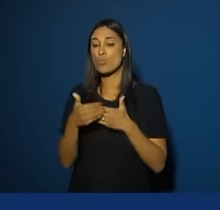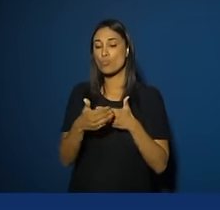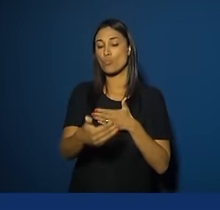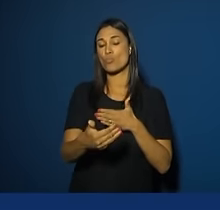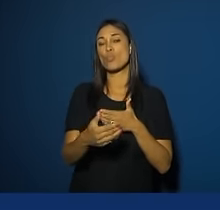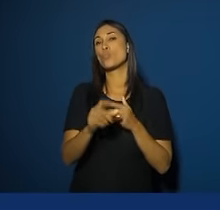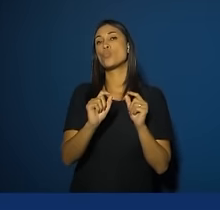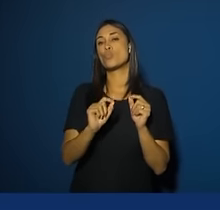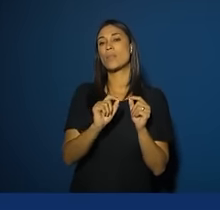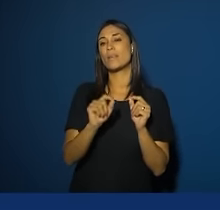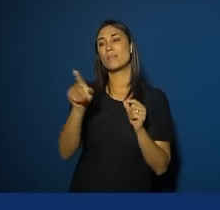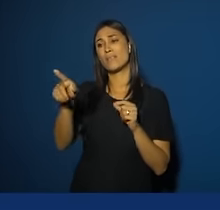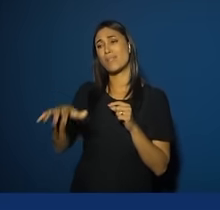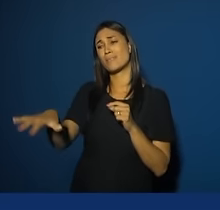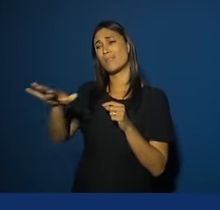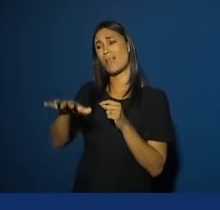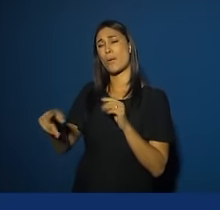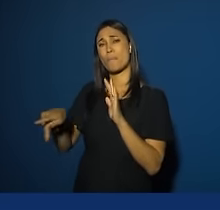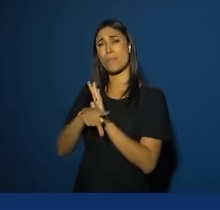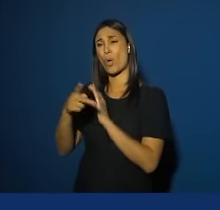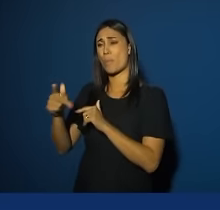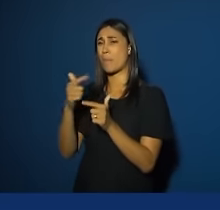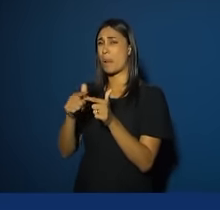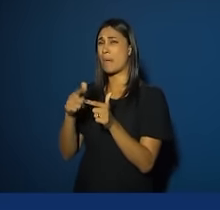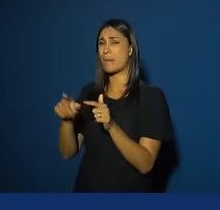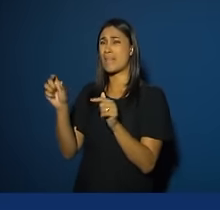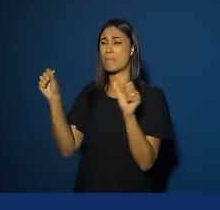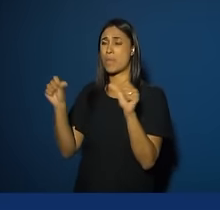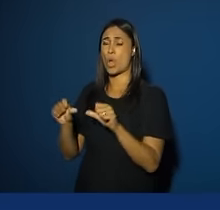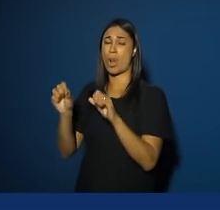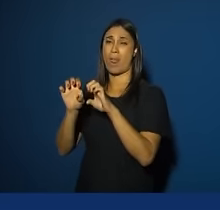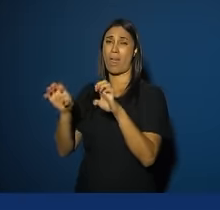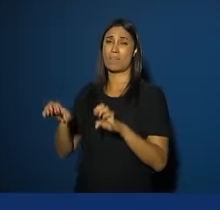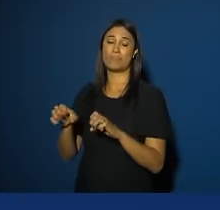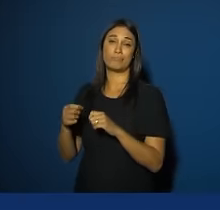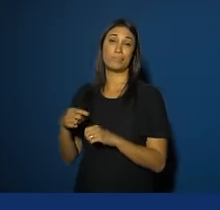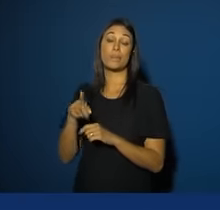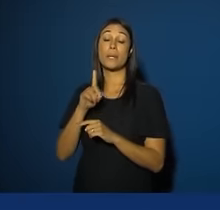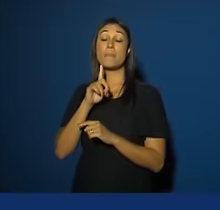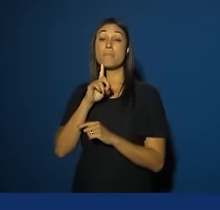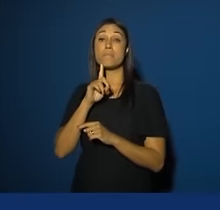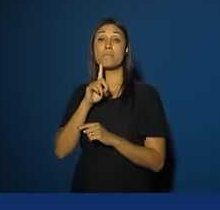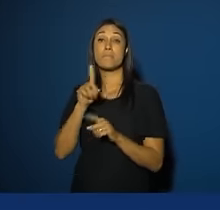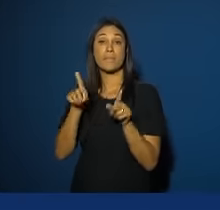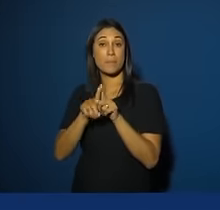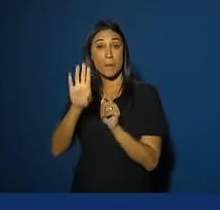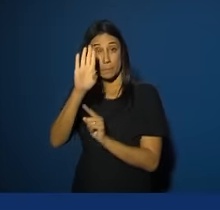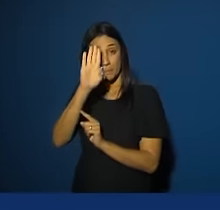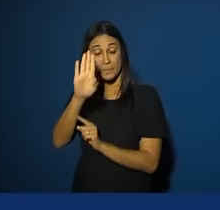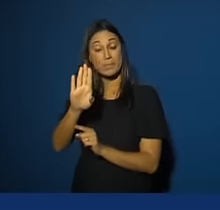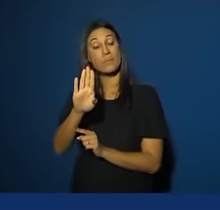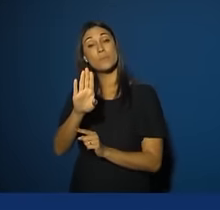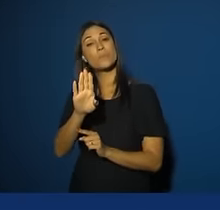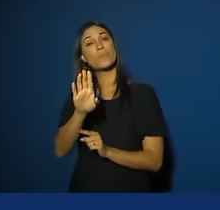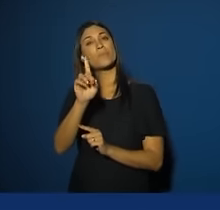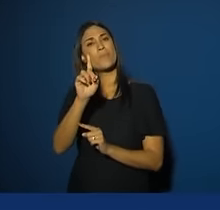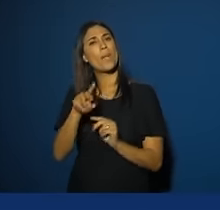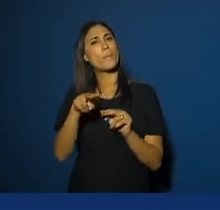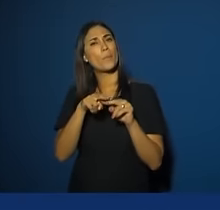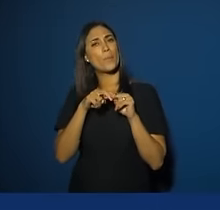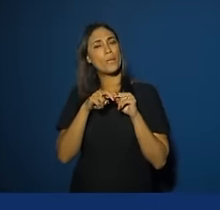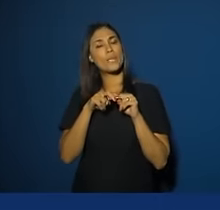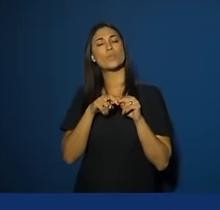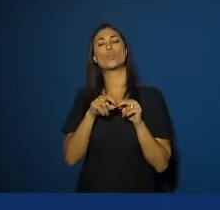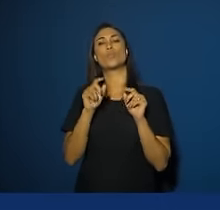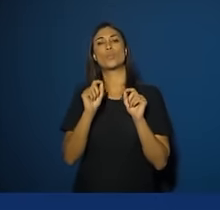com as commodities em função desses cenários de demanda um pouco pior para a infraestrutura na China. Né? Em especial, Vale Petro. Né? Quer dizer, a princípio, é por isso que as